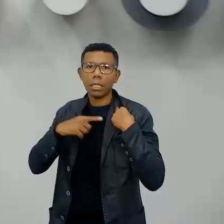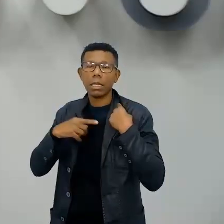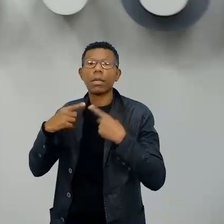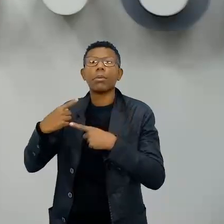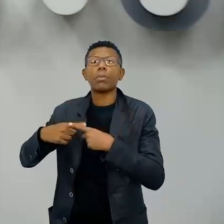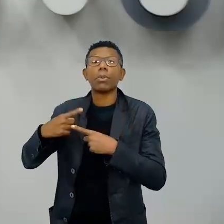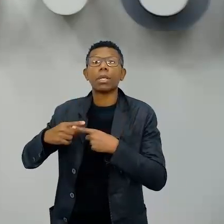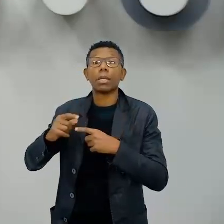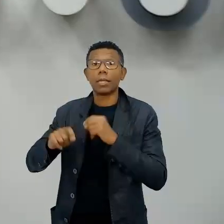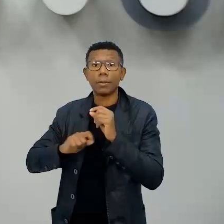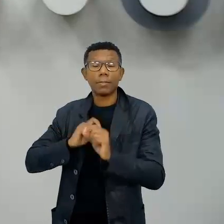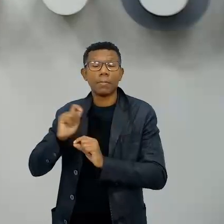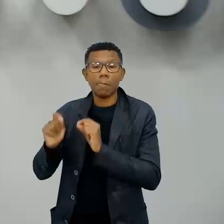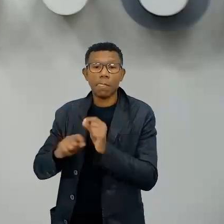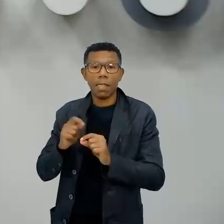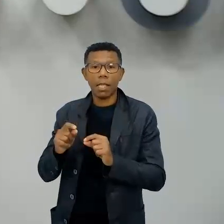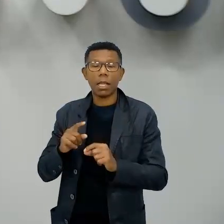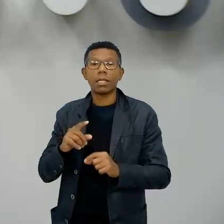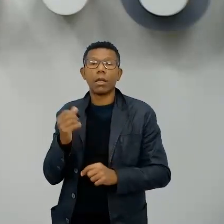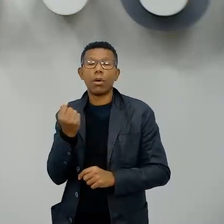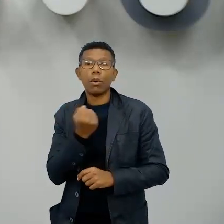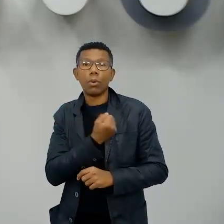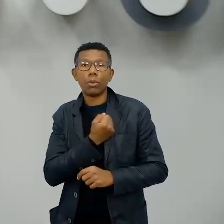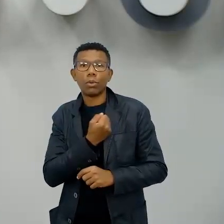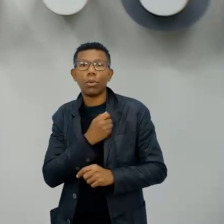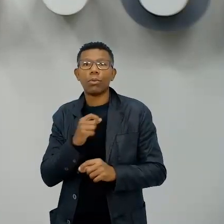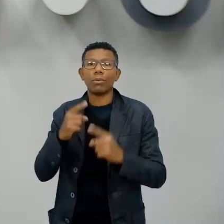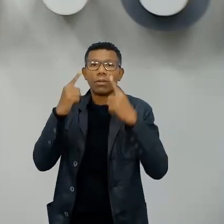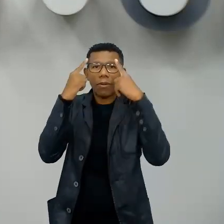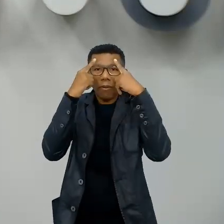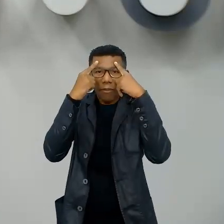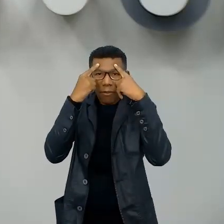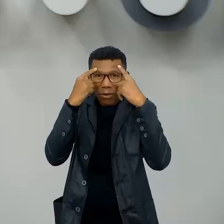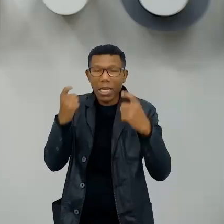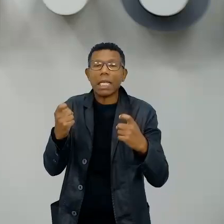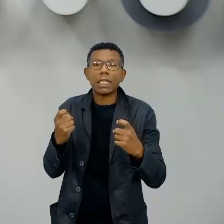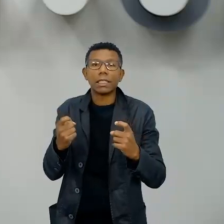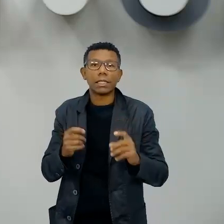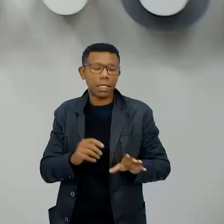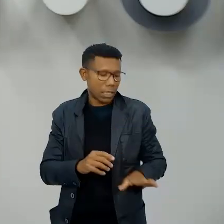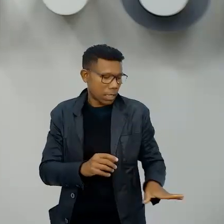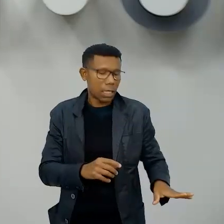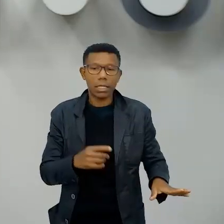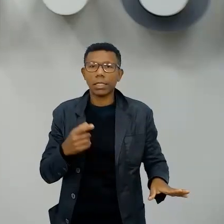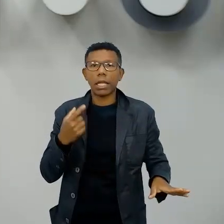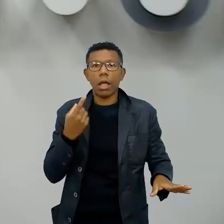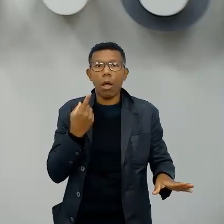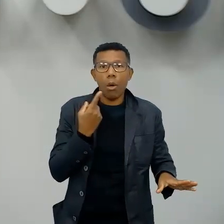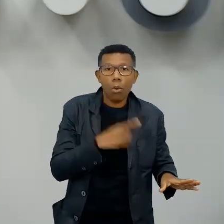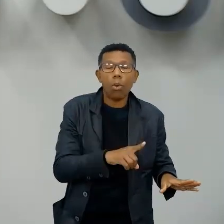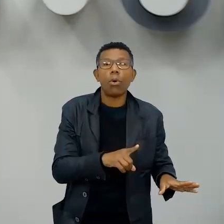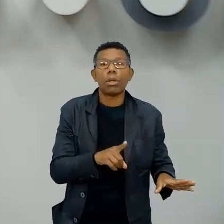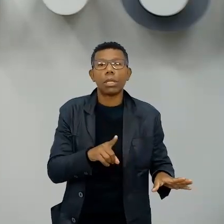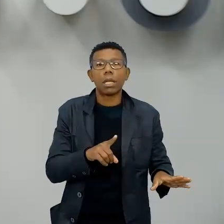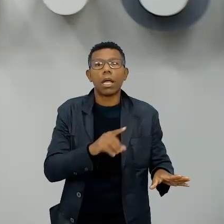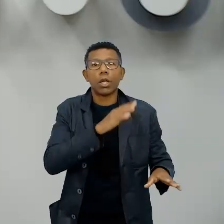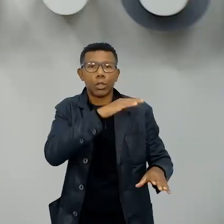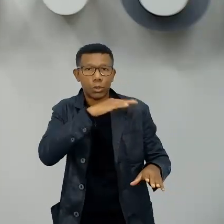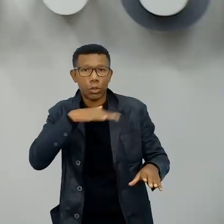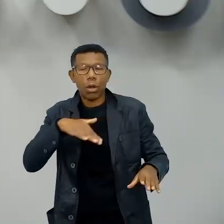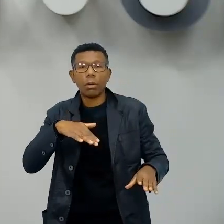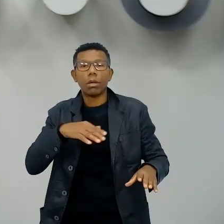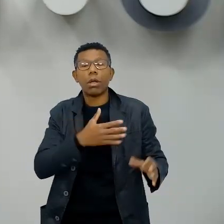vai identificar, por exemplo, que o maior número de violências contra as crianças, jovens, adolescentes é dentro de